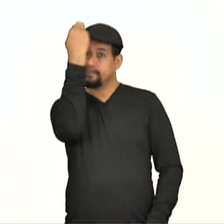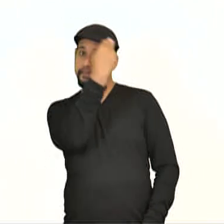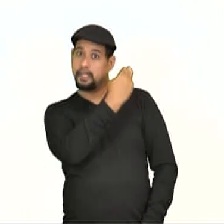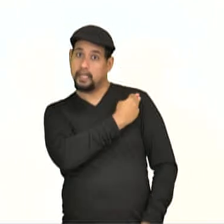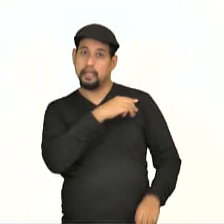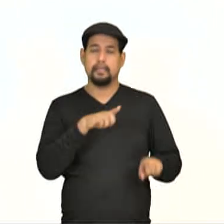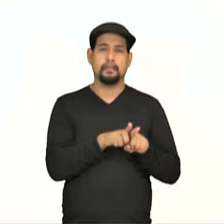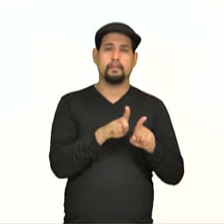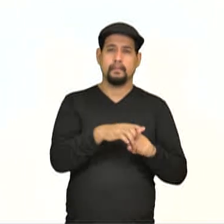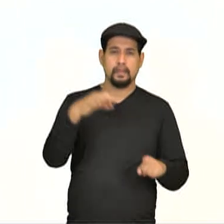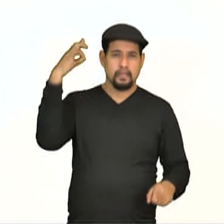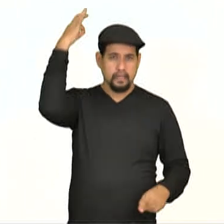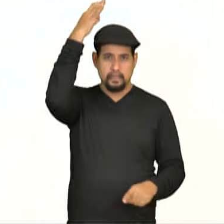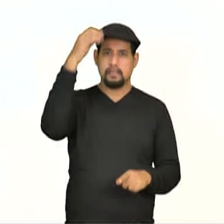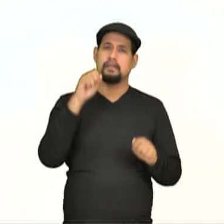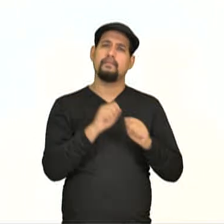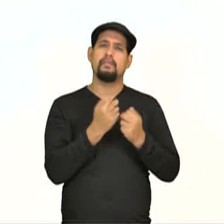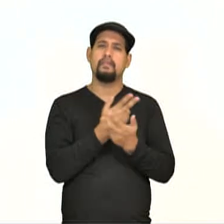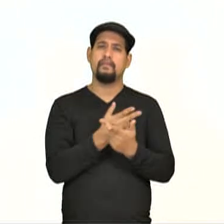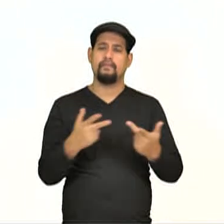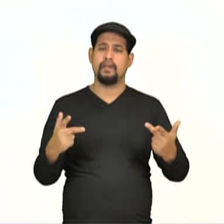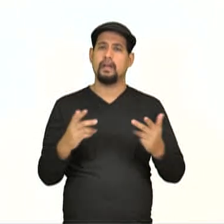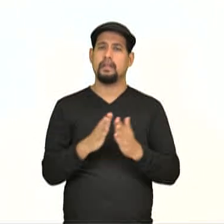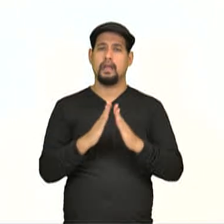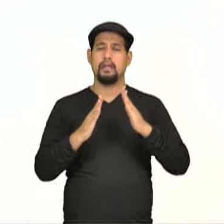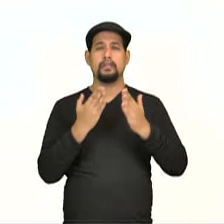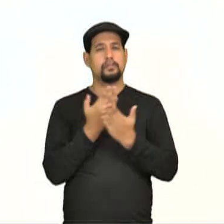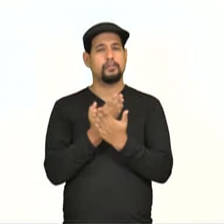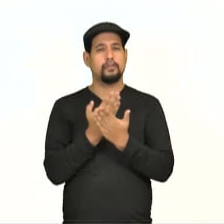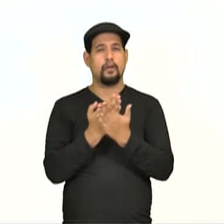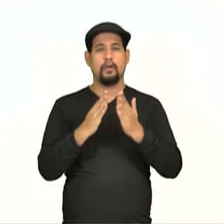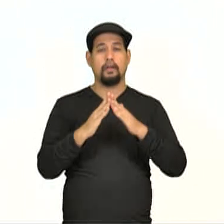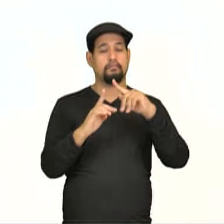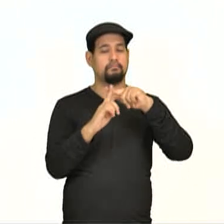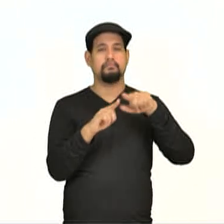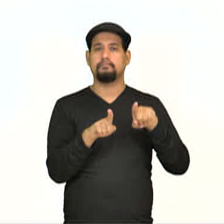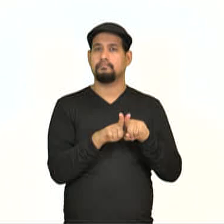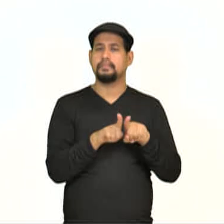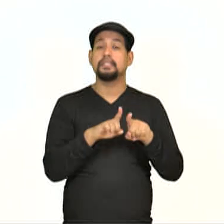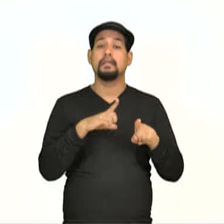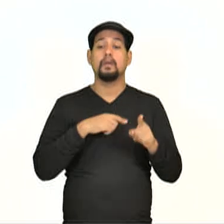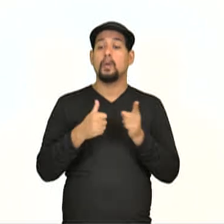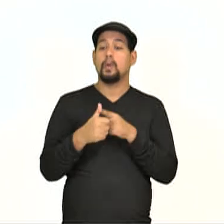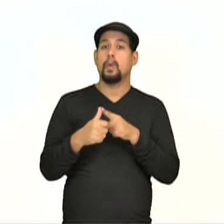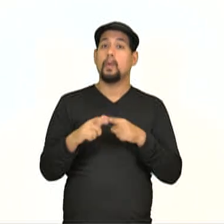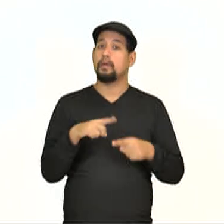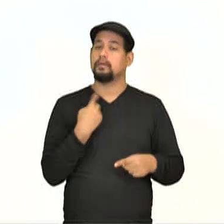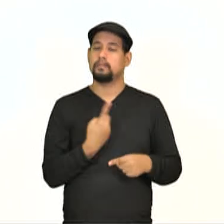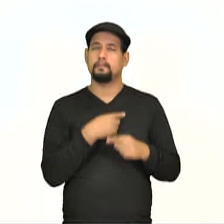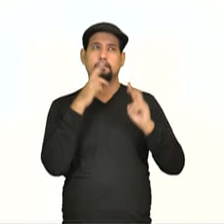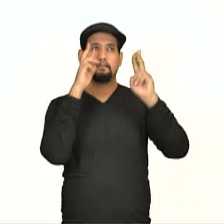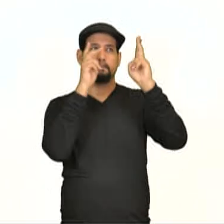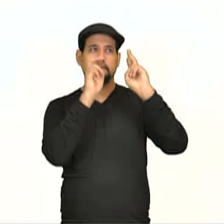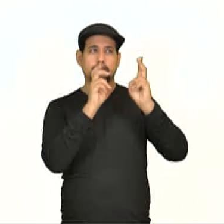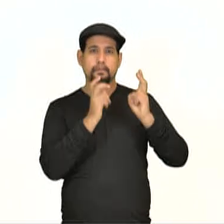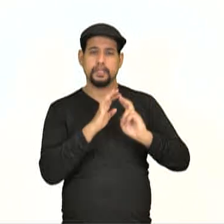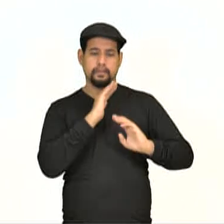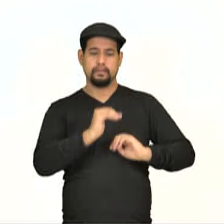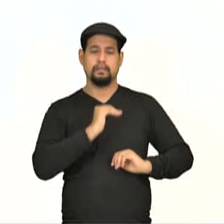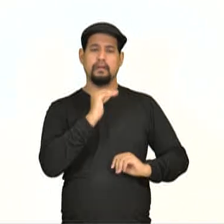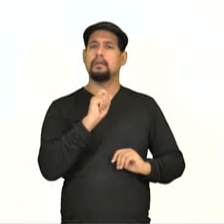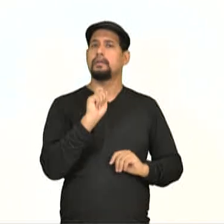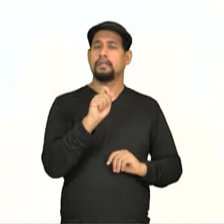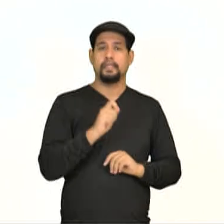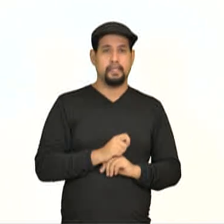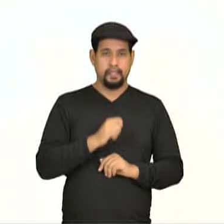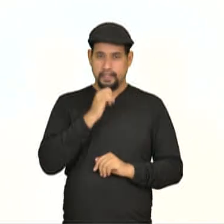propôs a criação de seminários. Talvez aqui seja o único ponto que a gente pode observar um avanço.